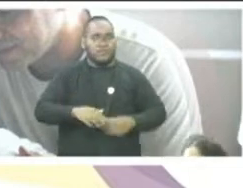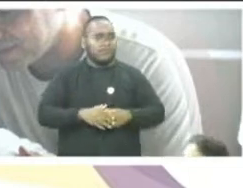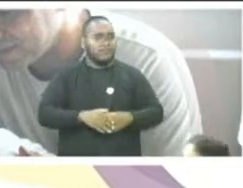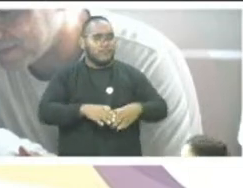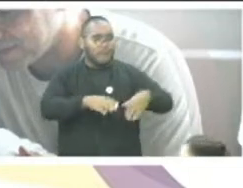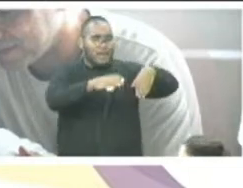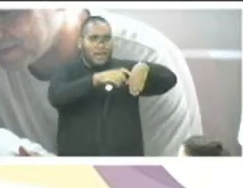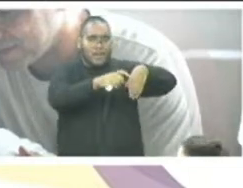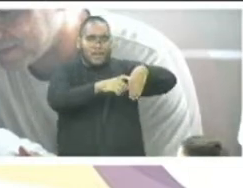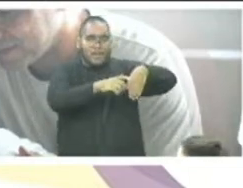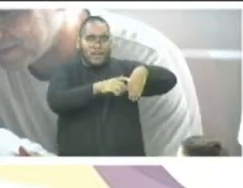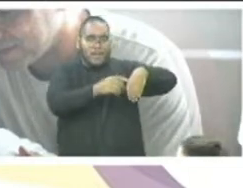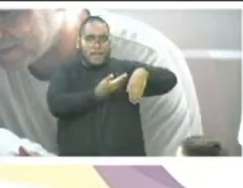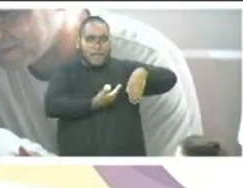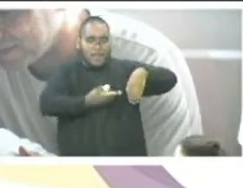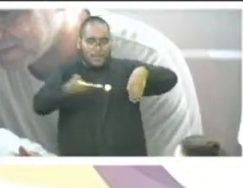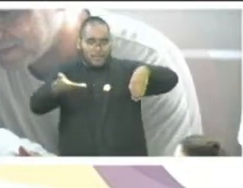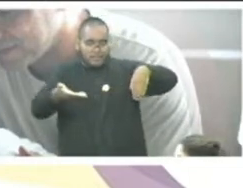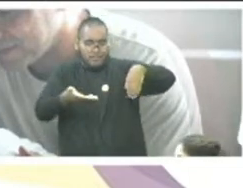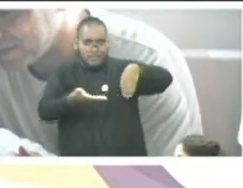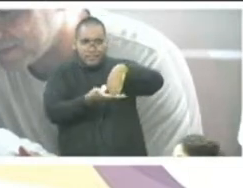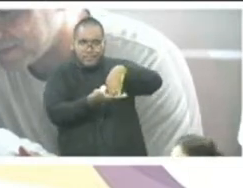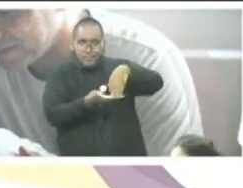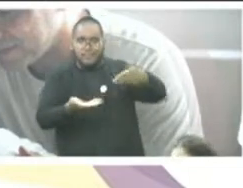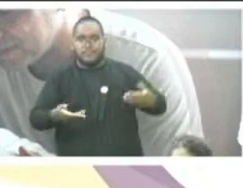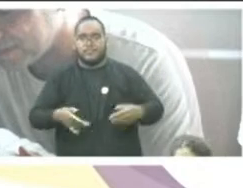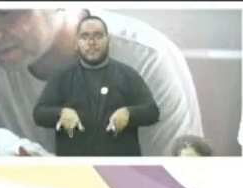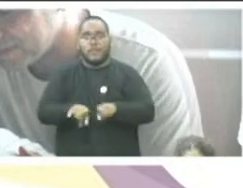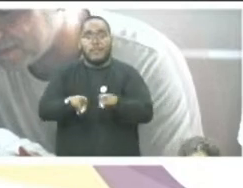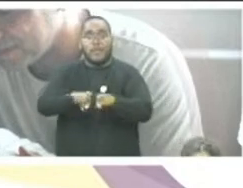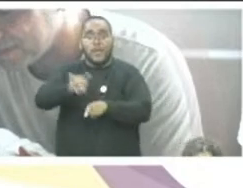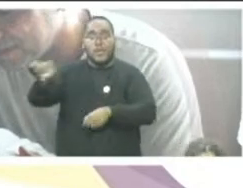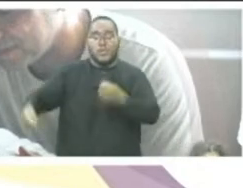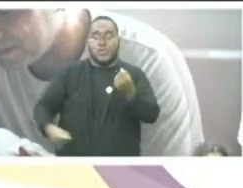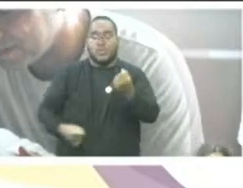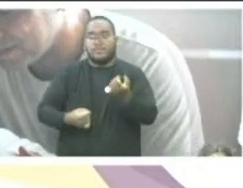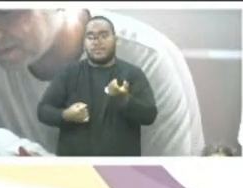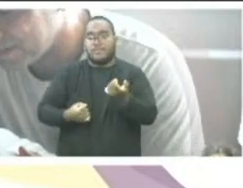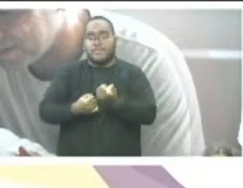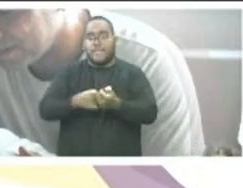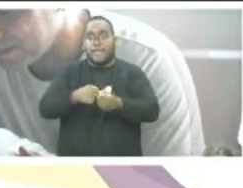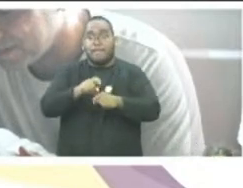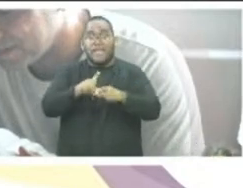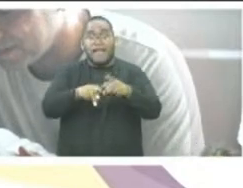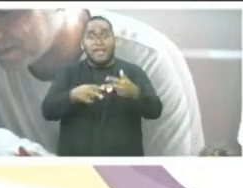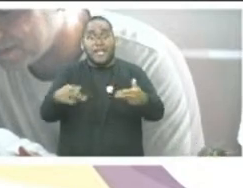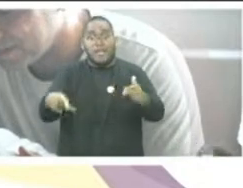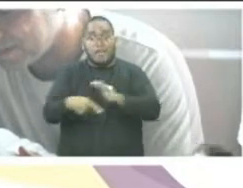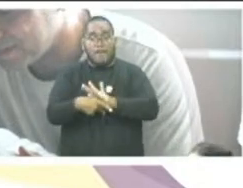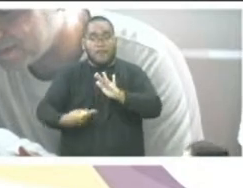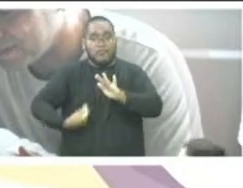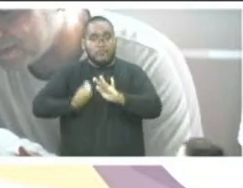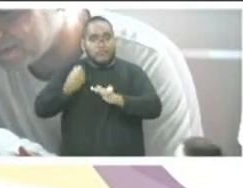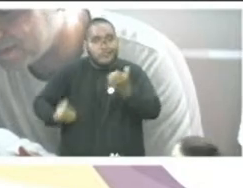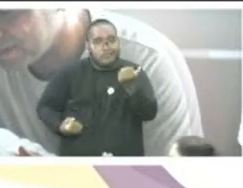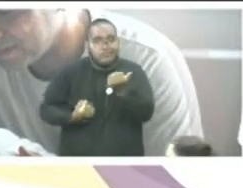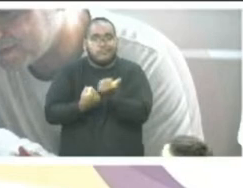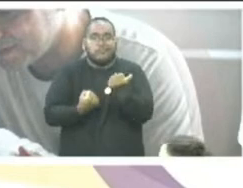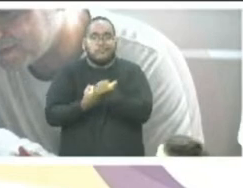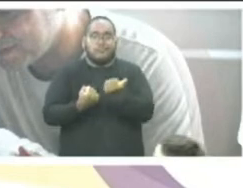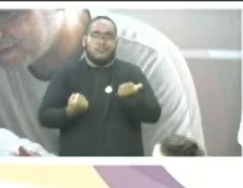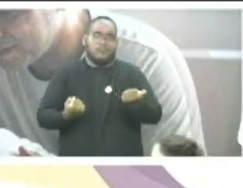a segurança do recém-nascido. E o suporte de vida dentro da ambulância, contendo